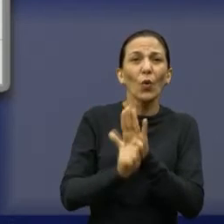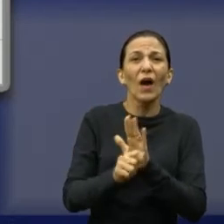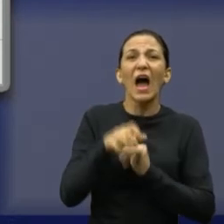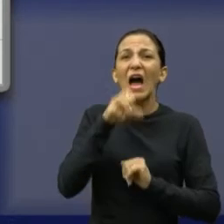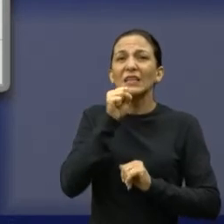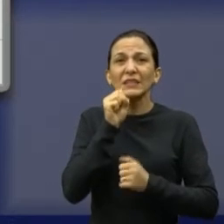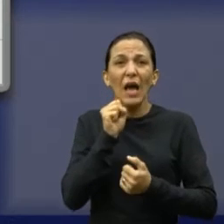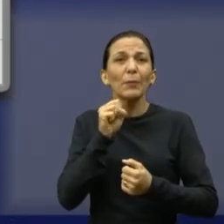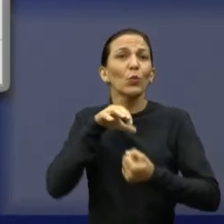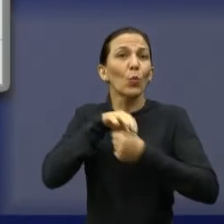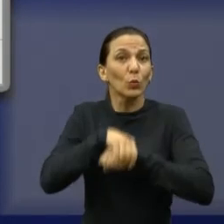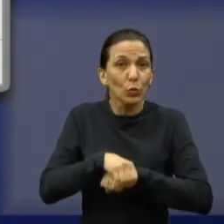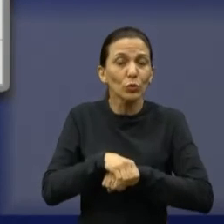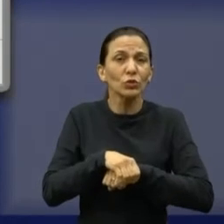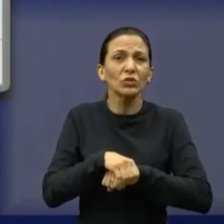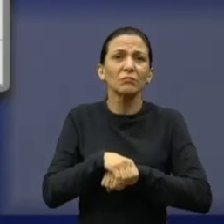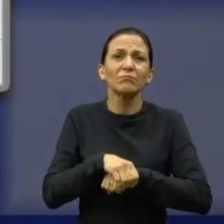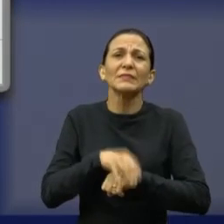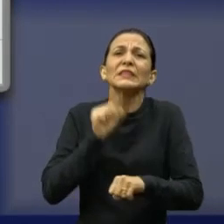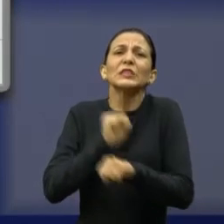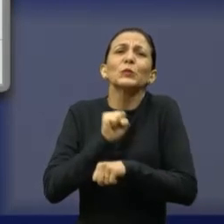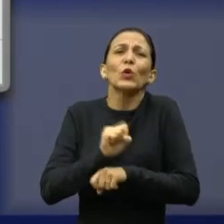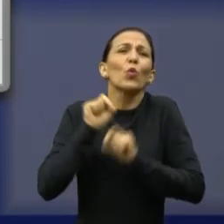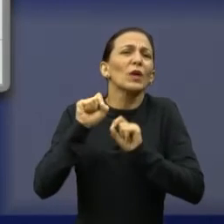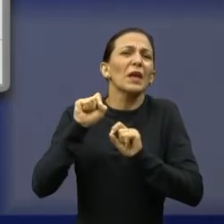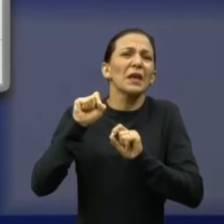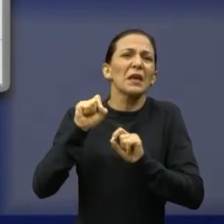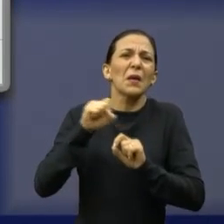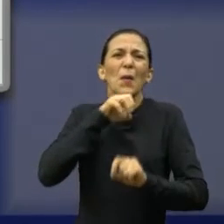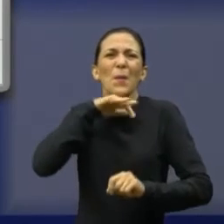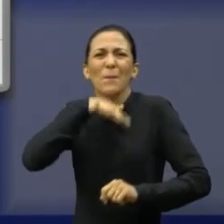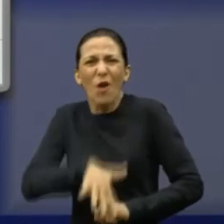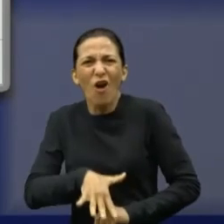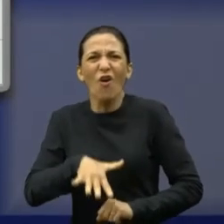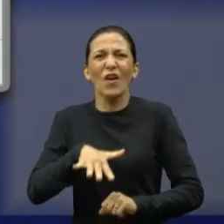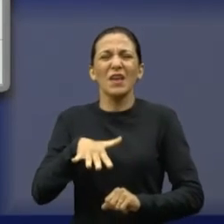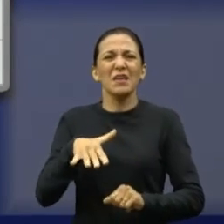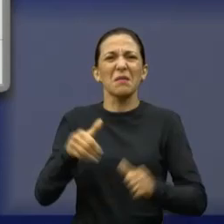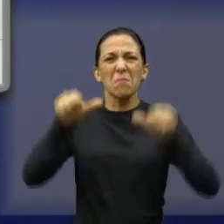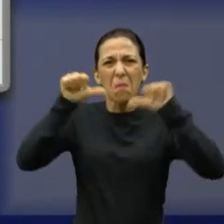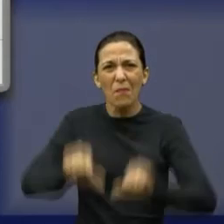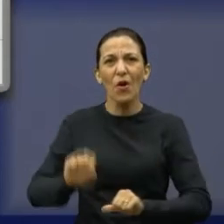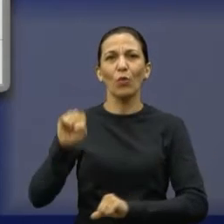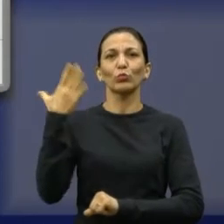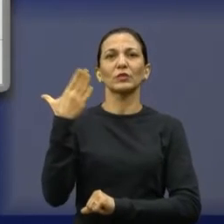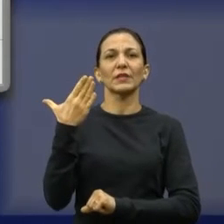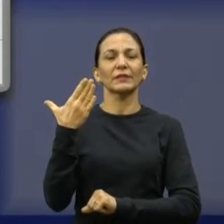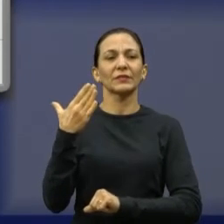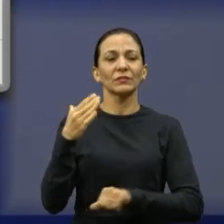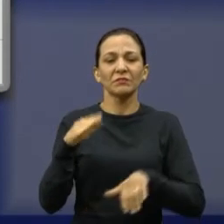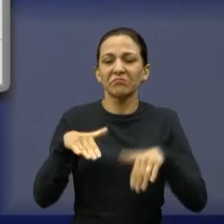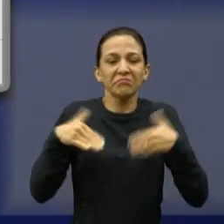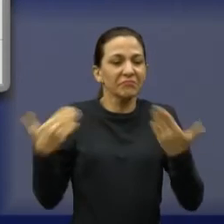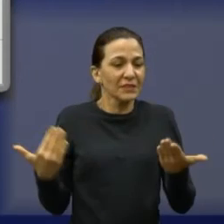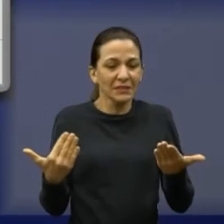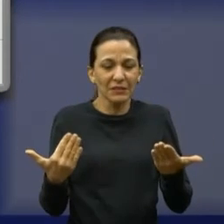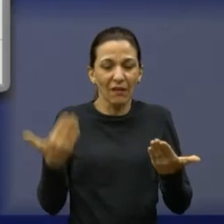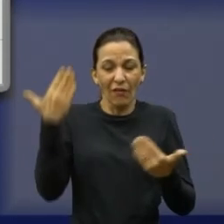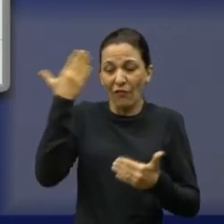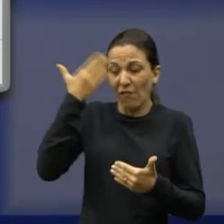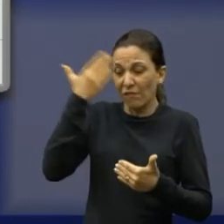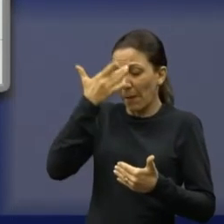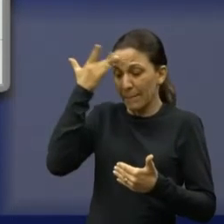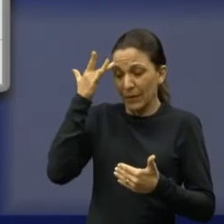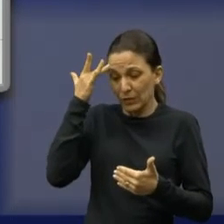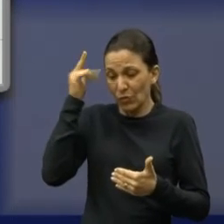à noite. Estão esperando uma tragédia lá também para tomarem providências? Até quando fingirão não verem os dependentes